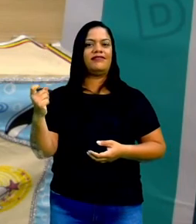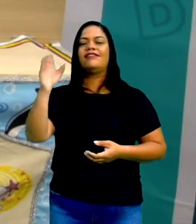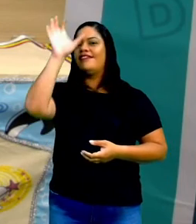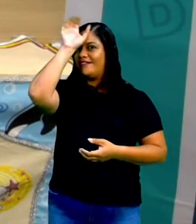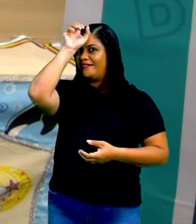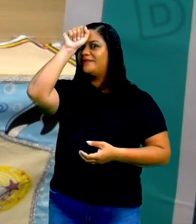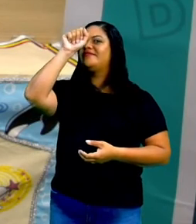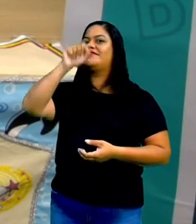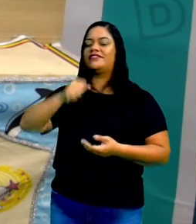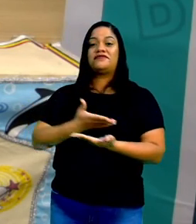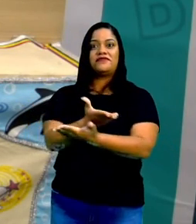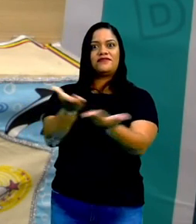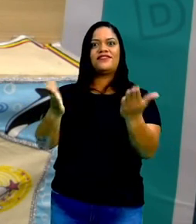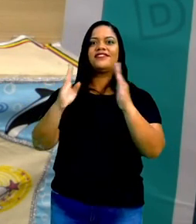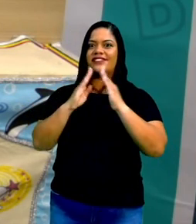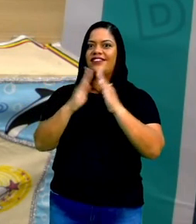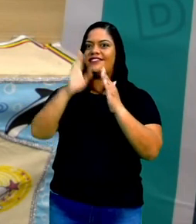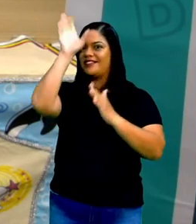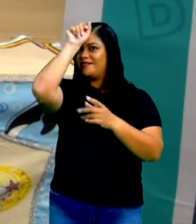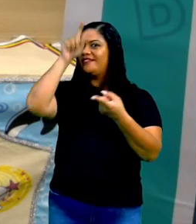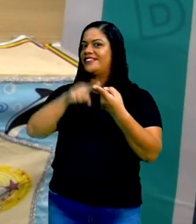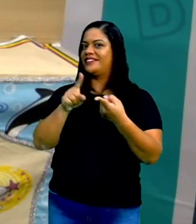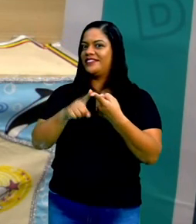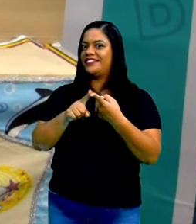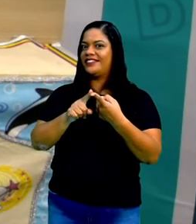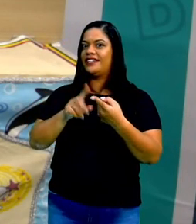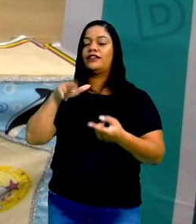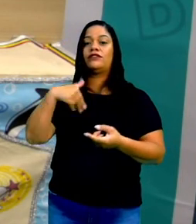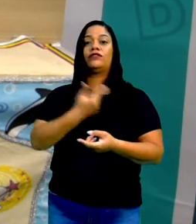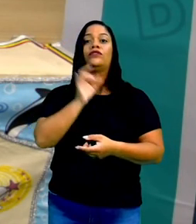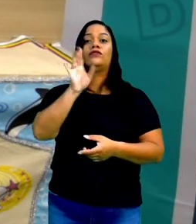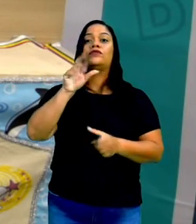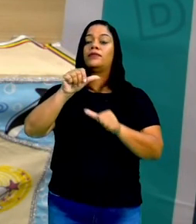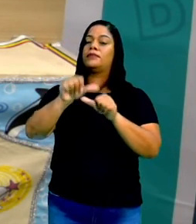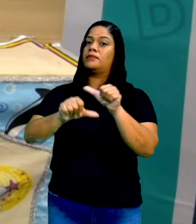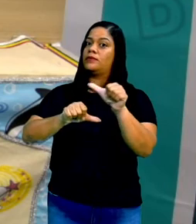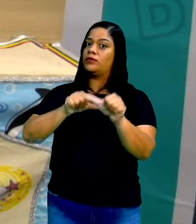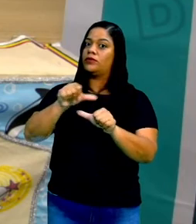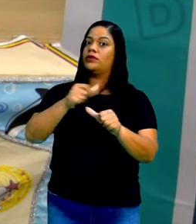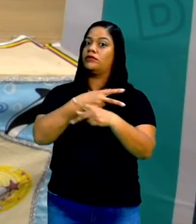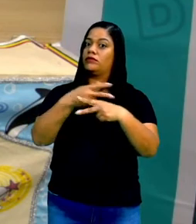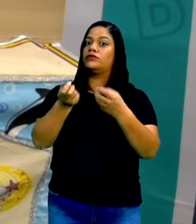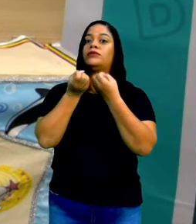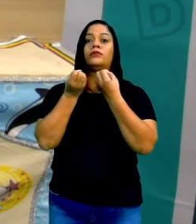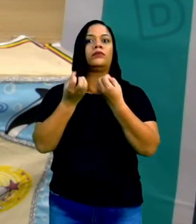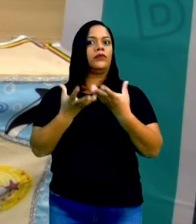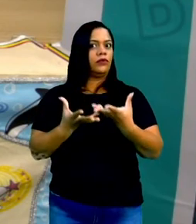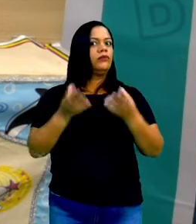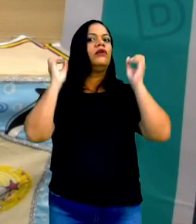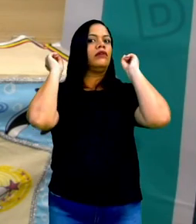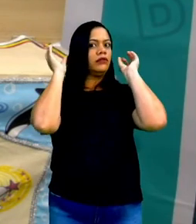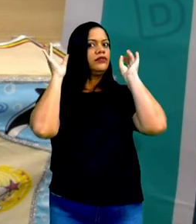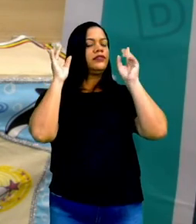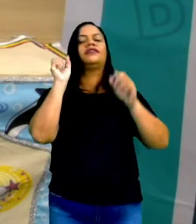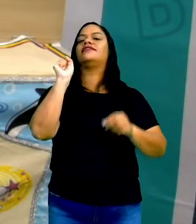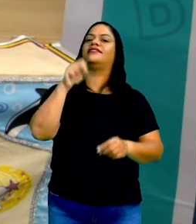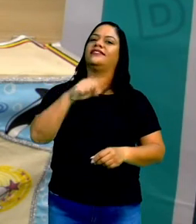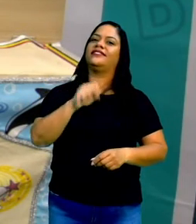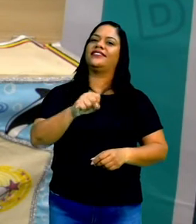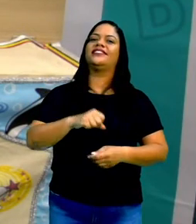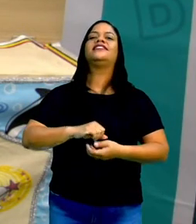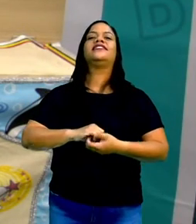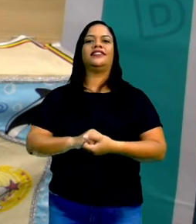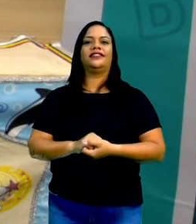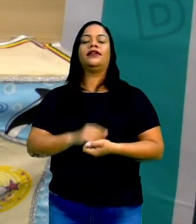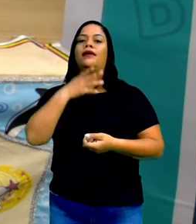aprendeu a lição. E vocês aí de casa aprenderam também? A gente só tem que mudar umas coisas boas, né, leiturinha? Coisas boas, sim.